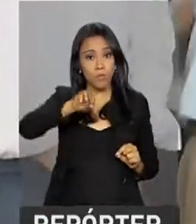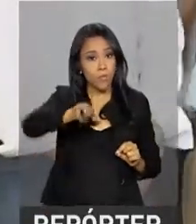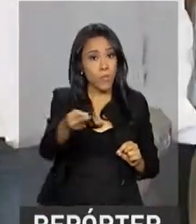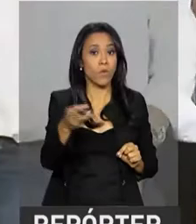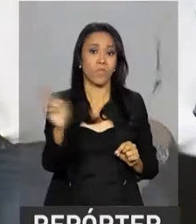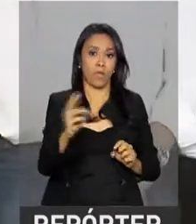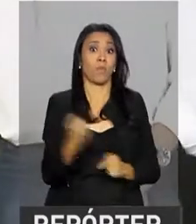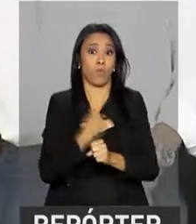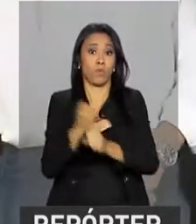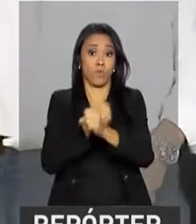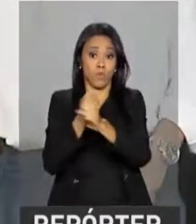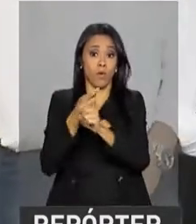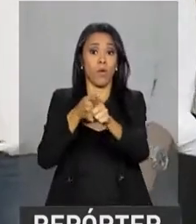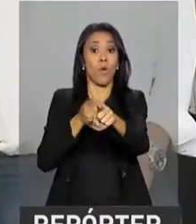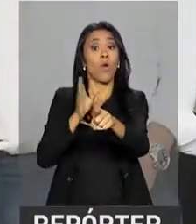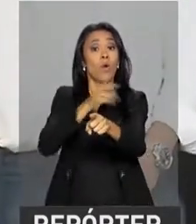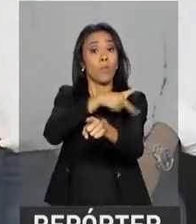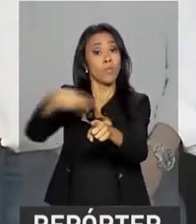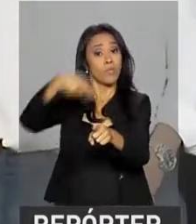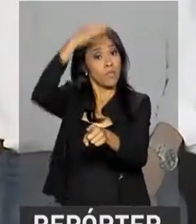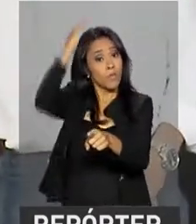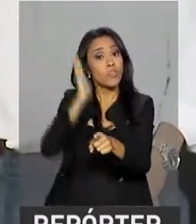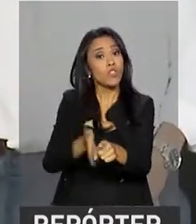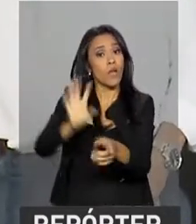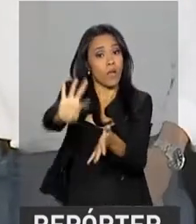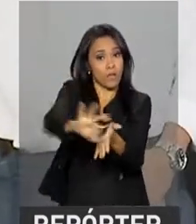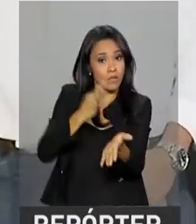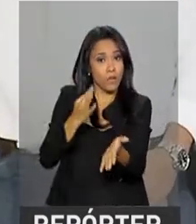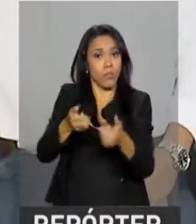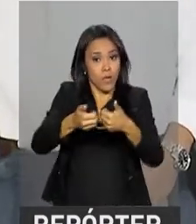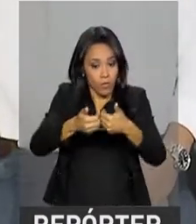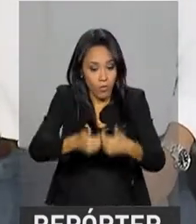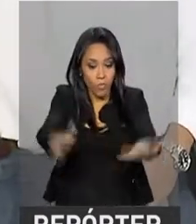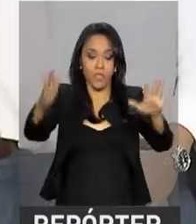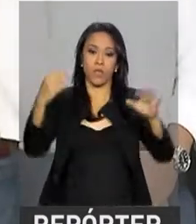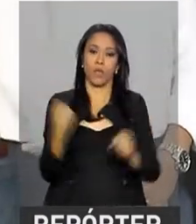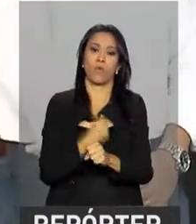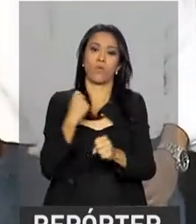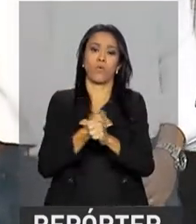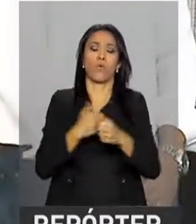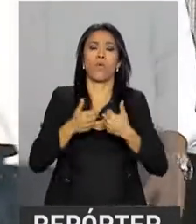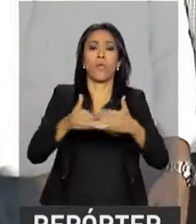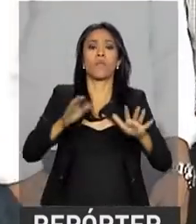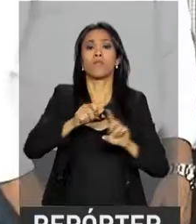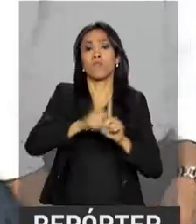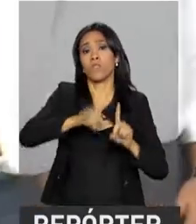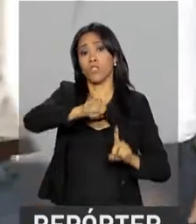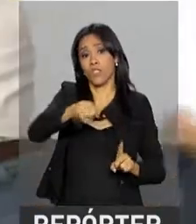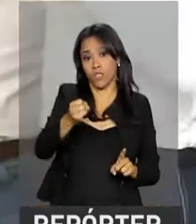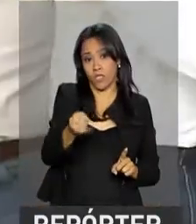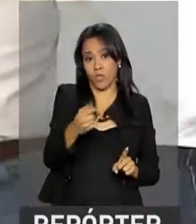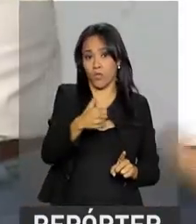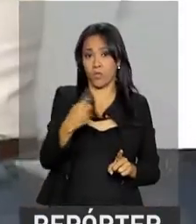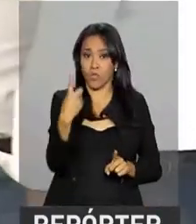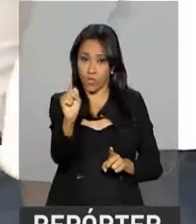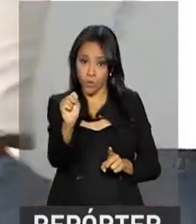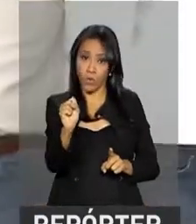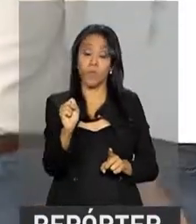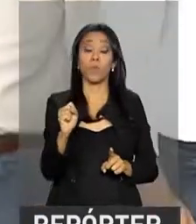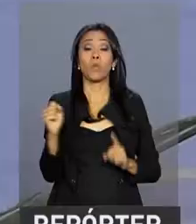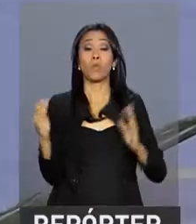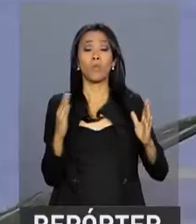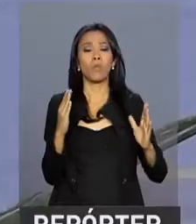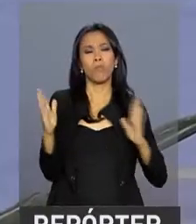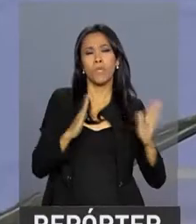michel temer assinou a ordem de serviço a obra começa em janeiro de 2018 e deve ficar pronta em três